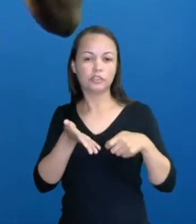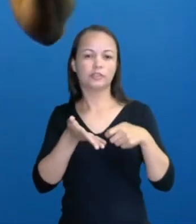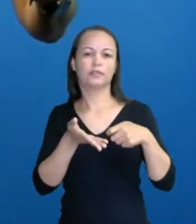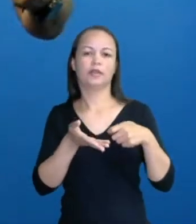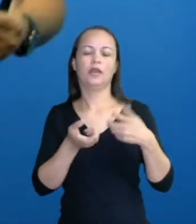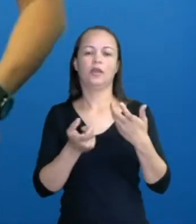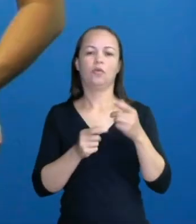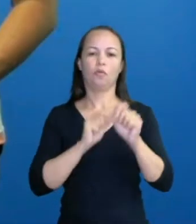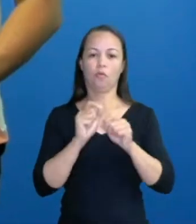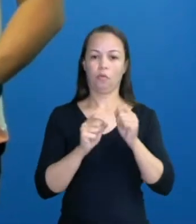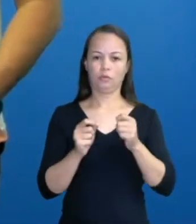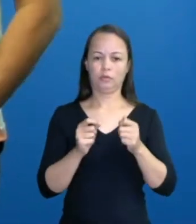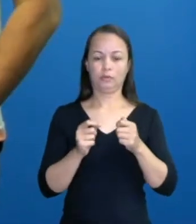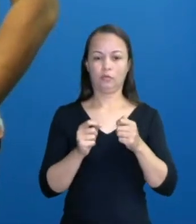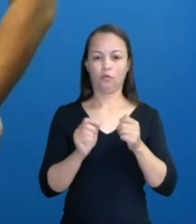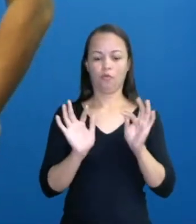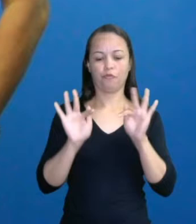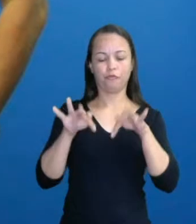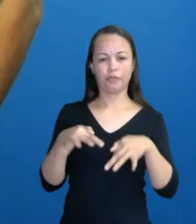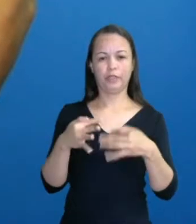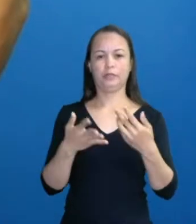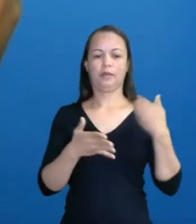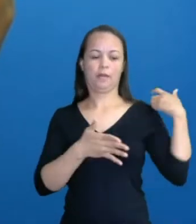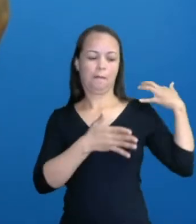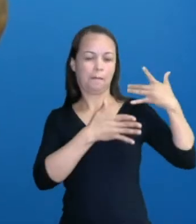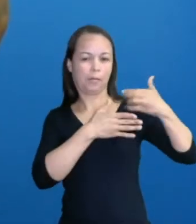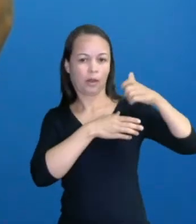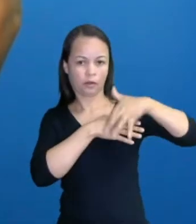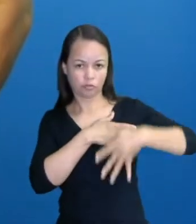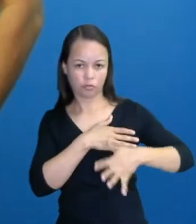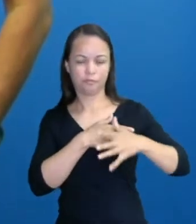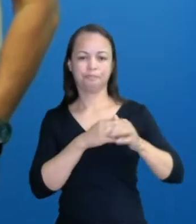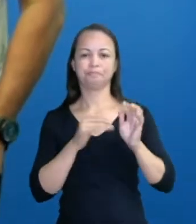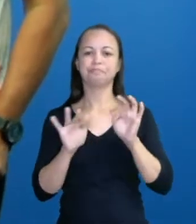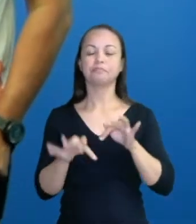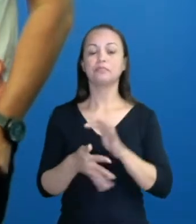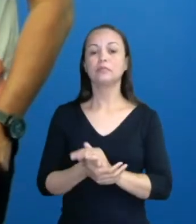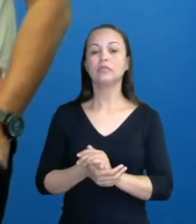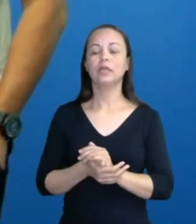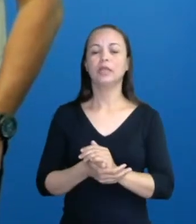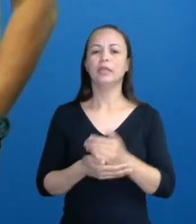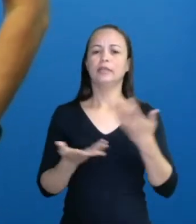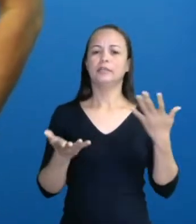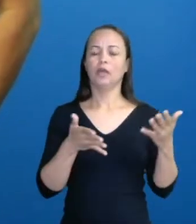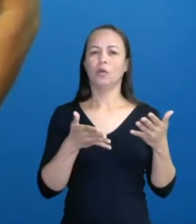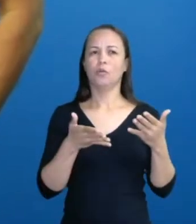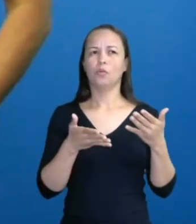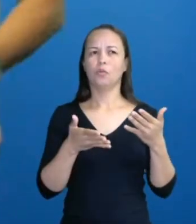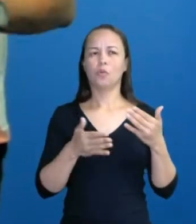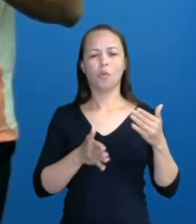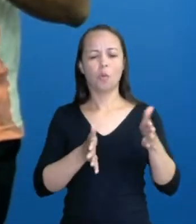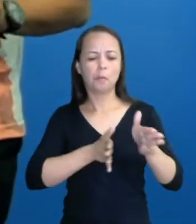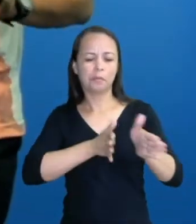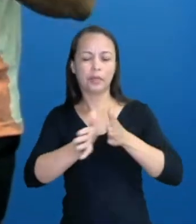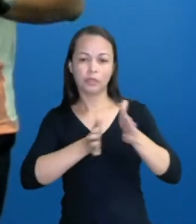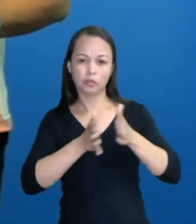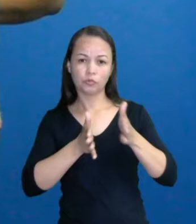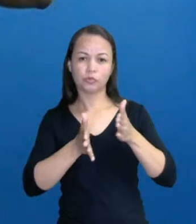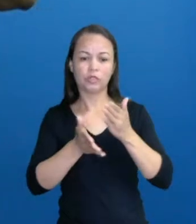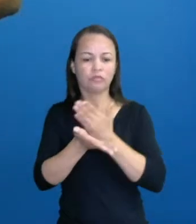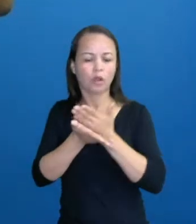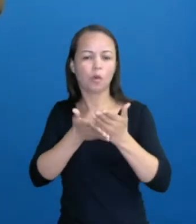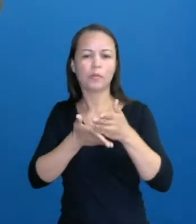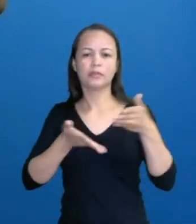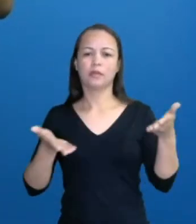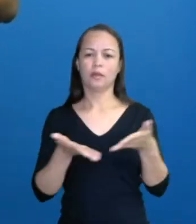pondo fim à pré-história. E o período que nós vamos iniciar da Idade Média, ela vai ser